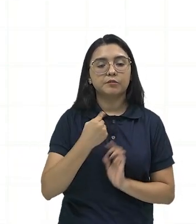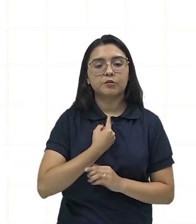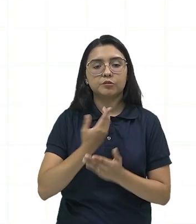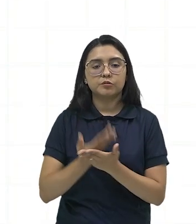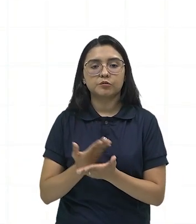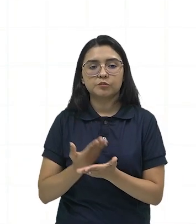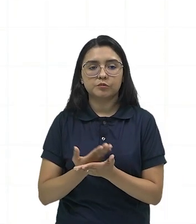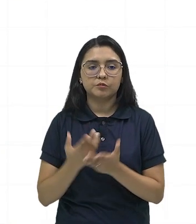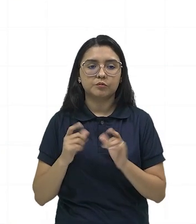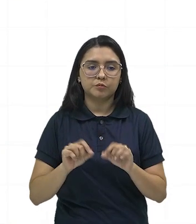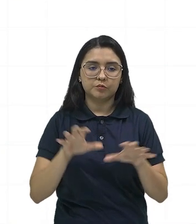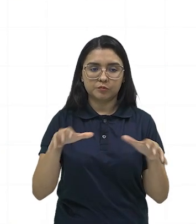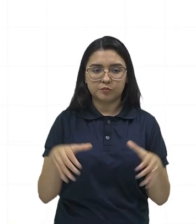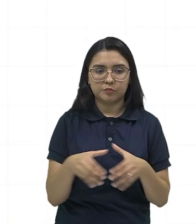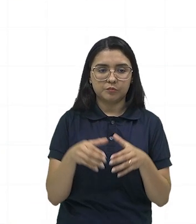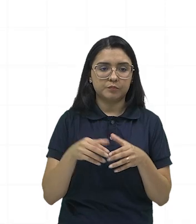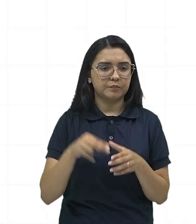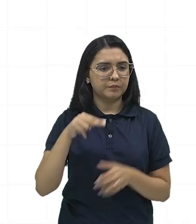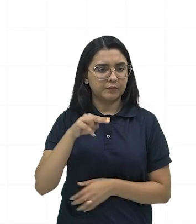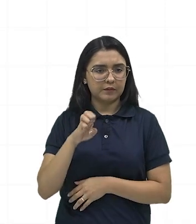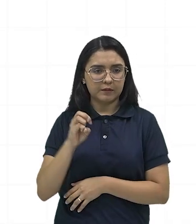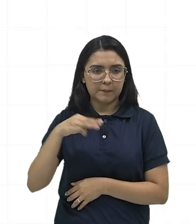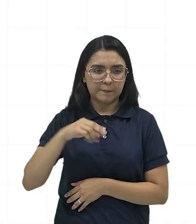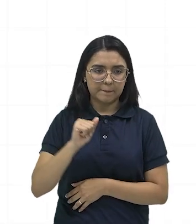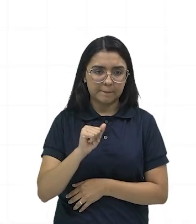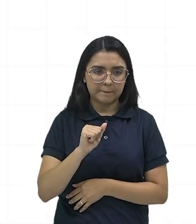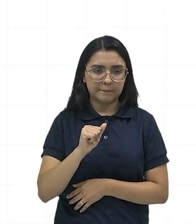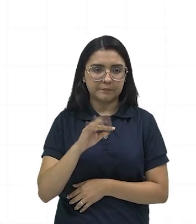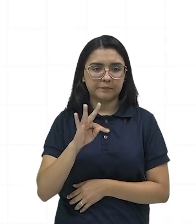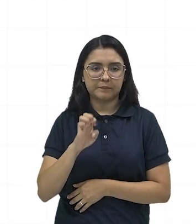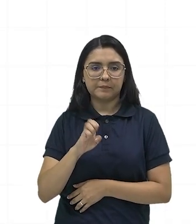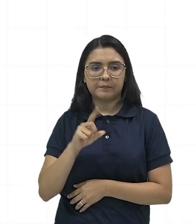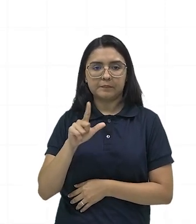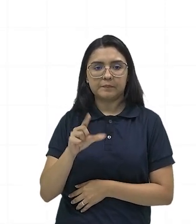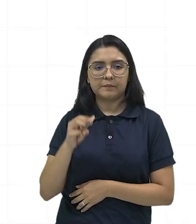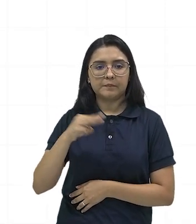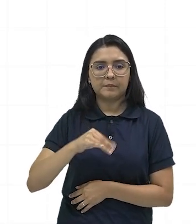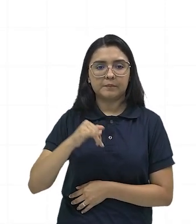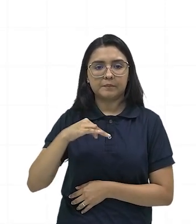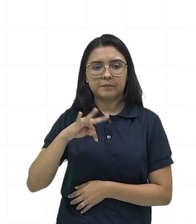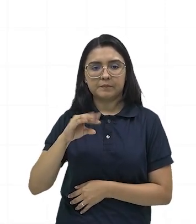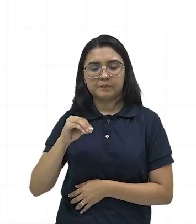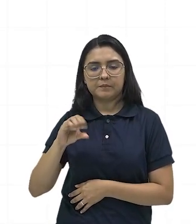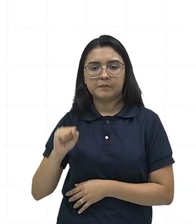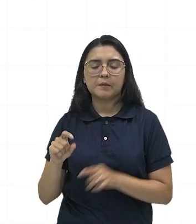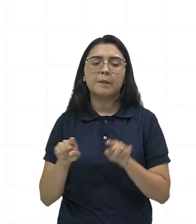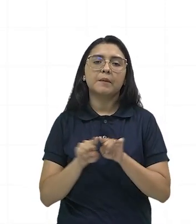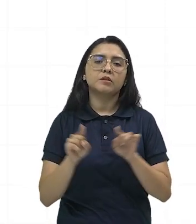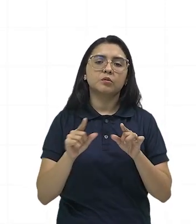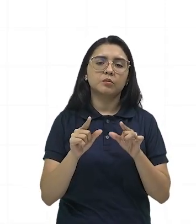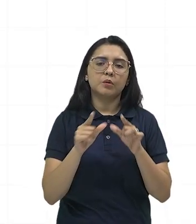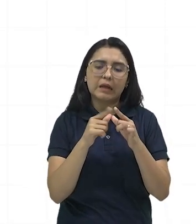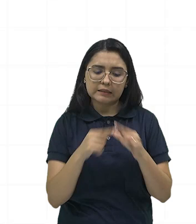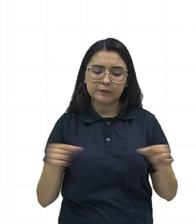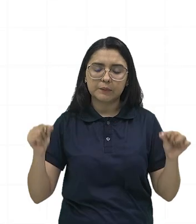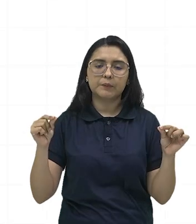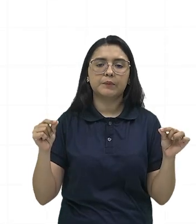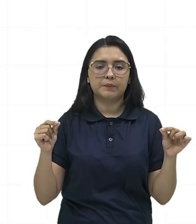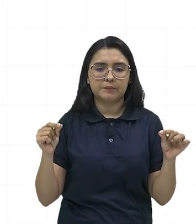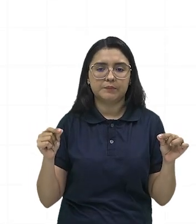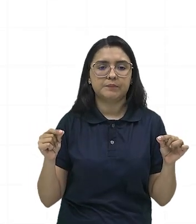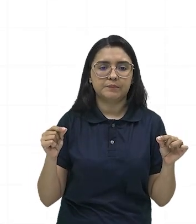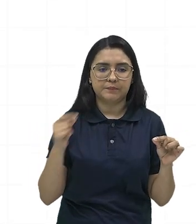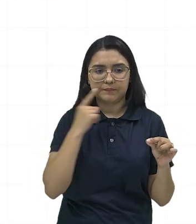dos nemateumintos, que são outra classe de invertebrados, mas esses têm aí o corpo cilíndrico, afilado